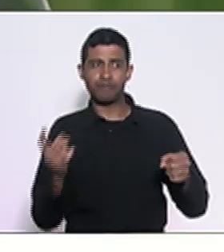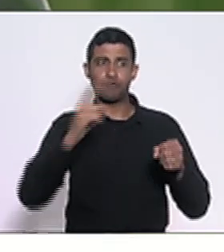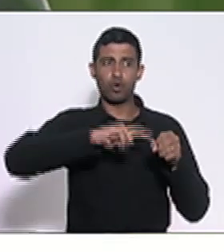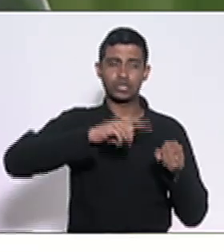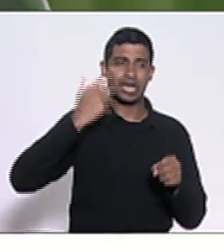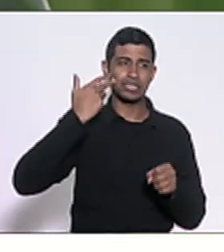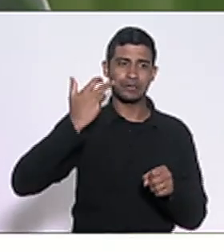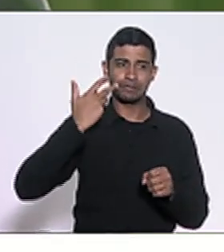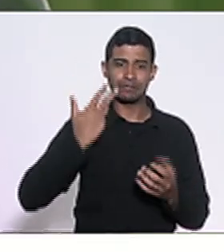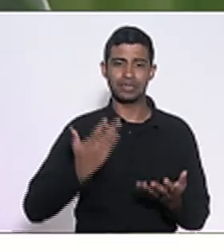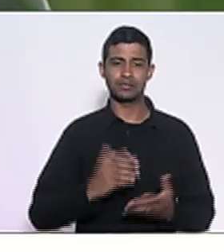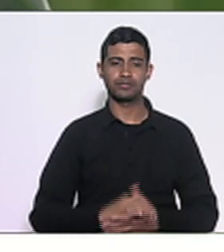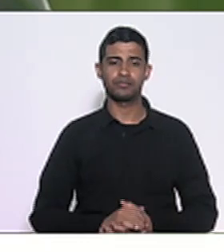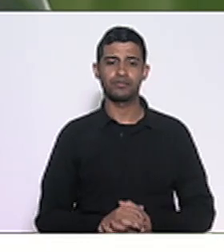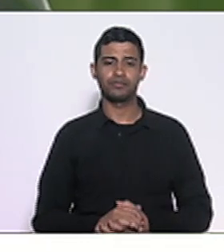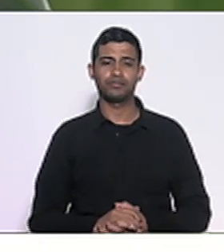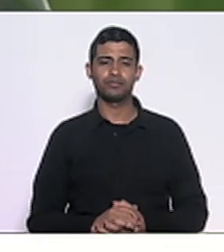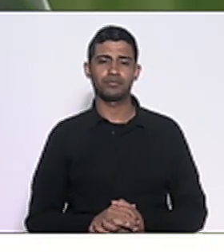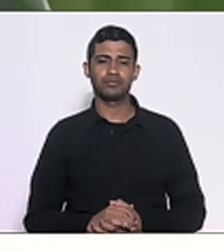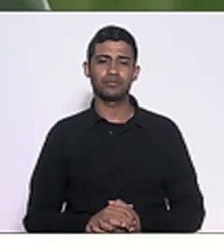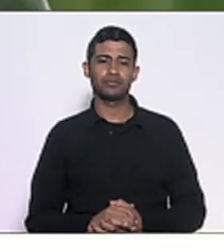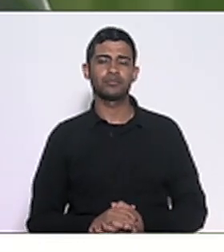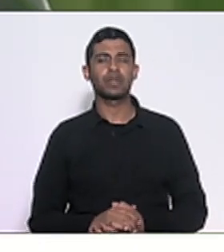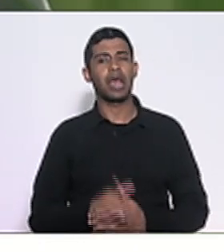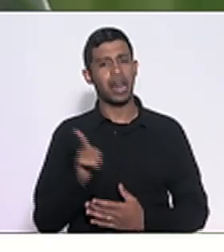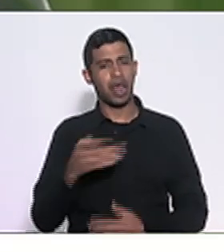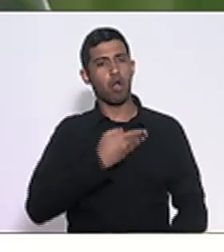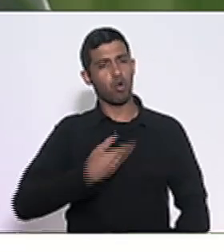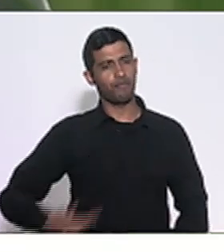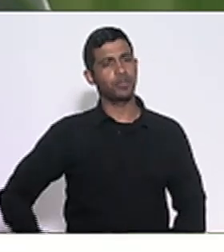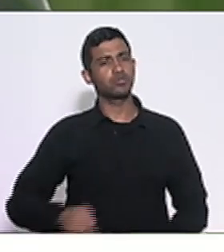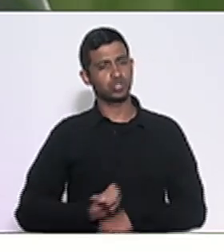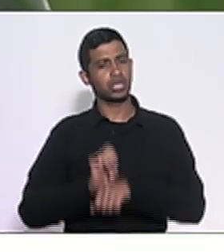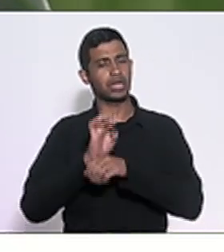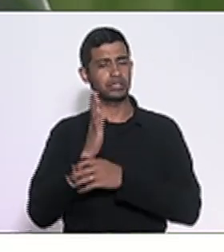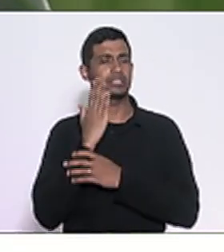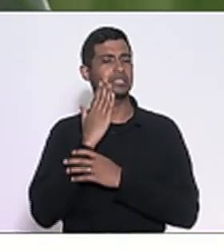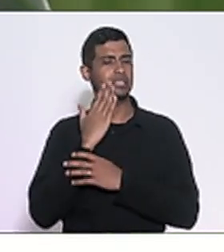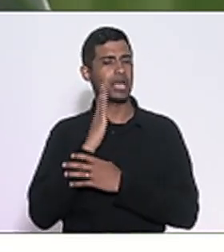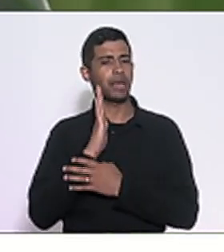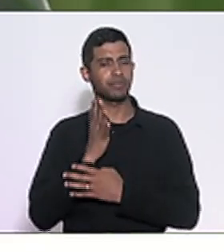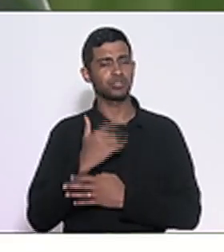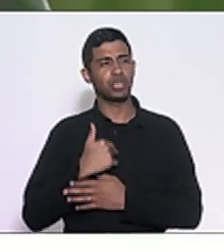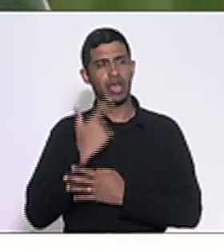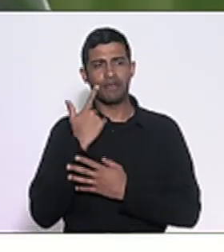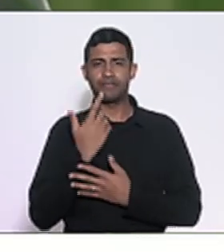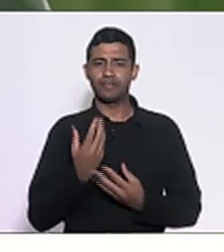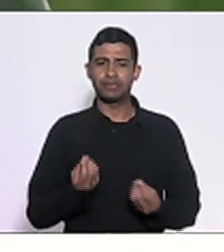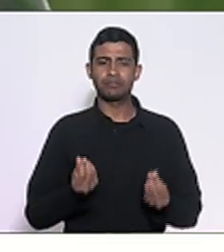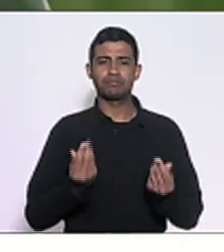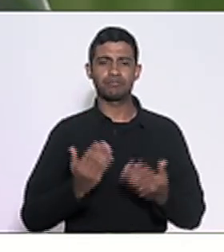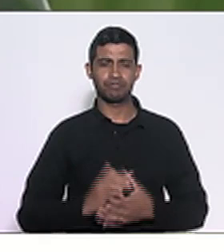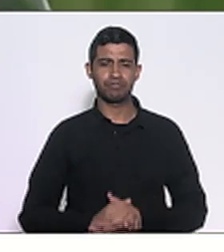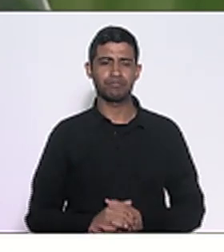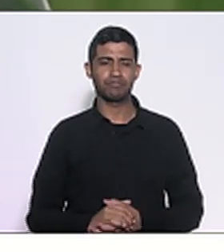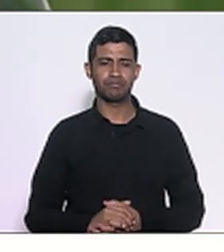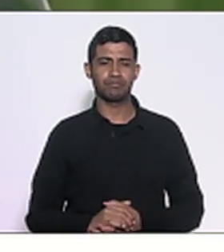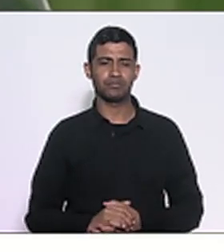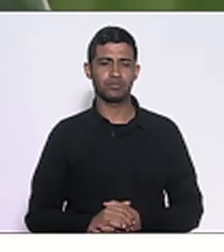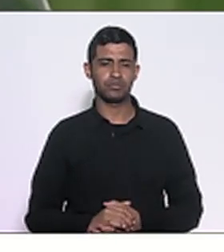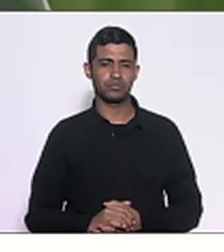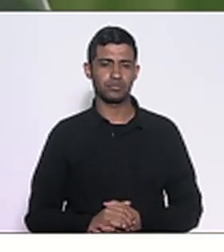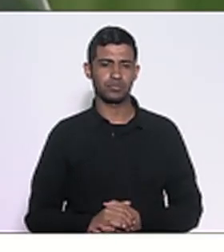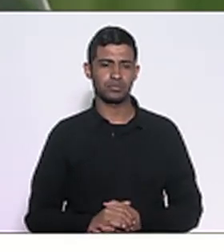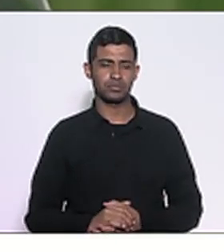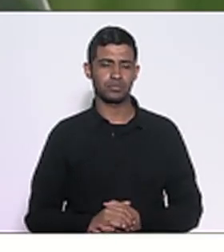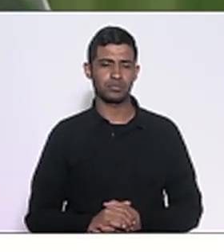notório para quem é da área técnica, o governo do Estado já está sabendo. Situação mais ou menos análoga parece que aconteceu em meados do ano passado, ficou um